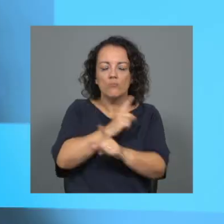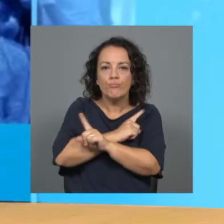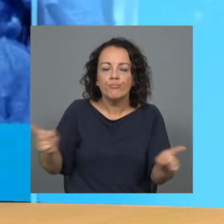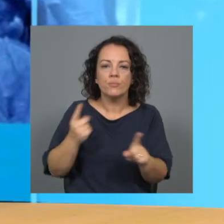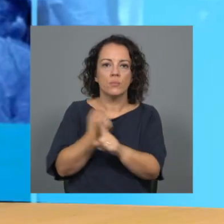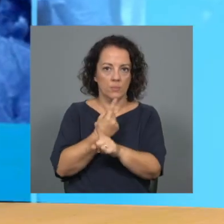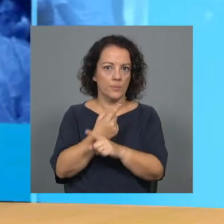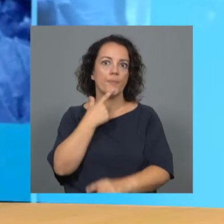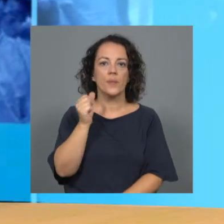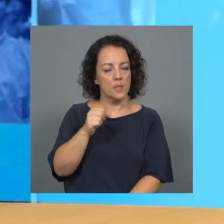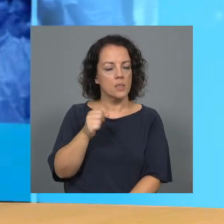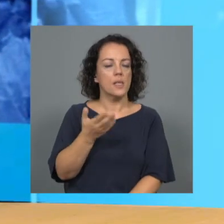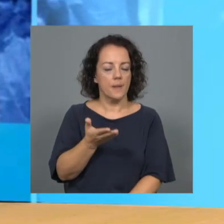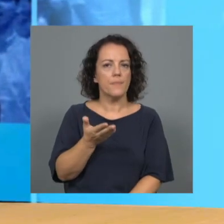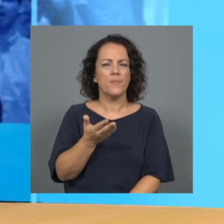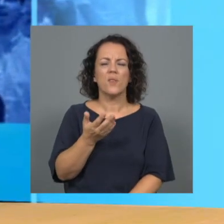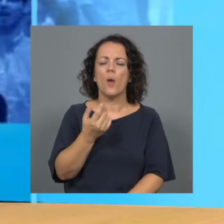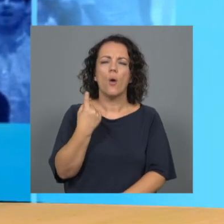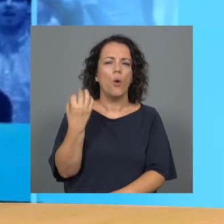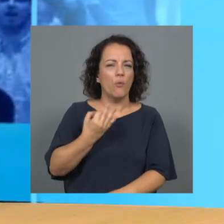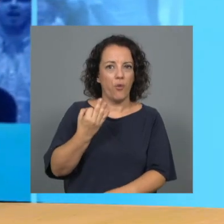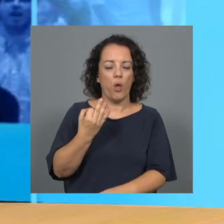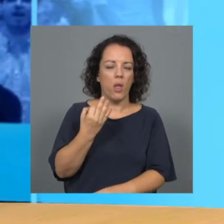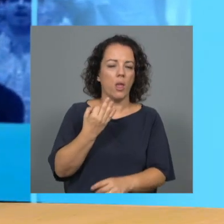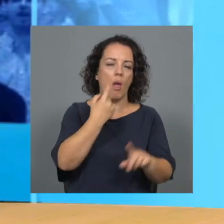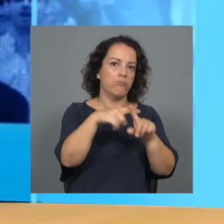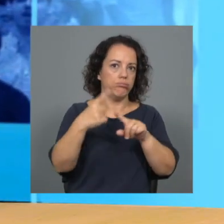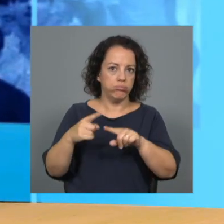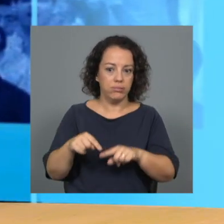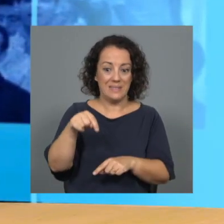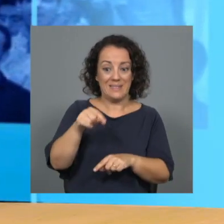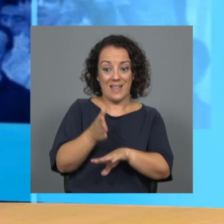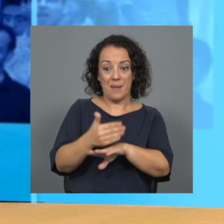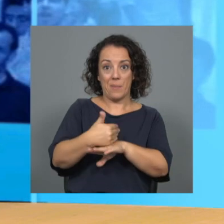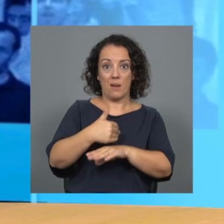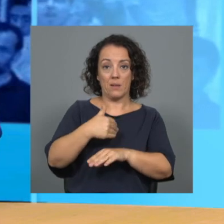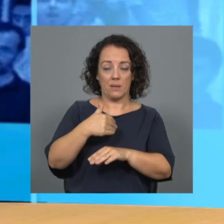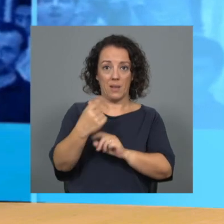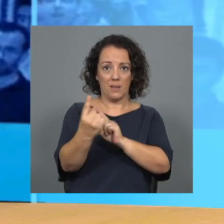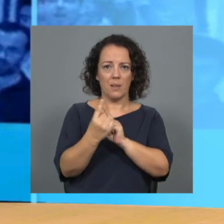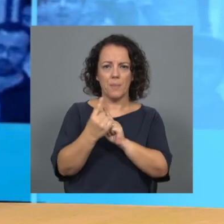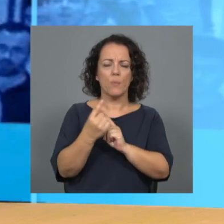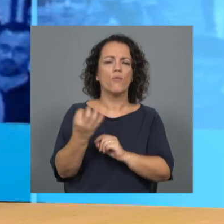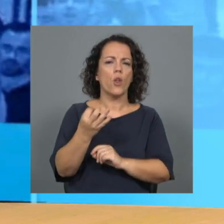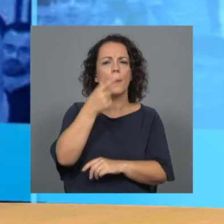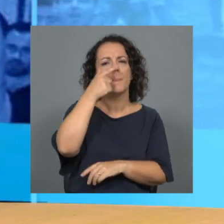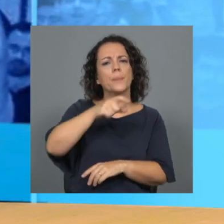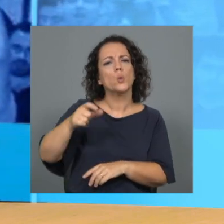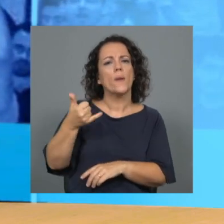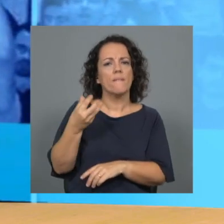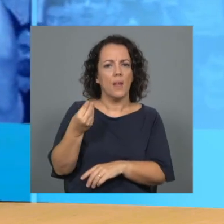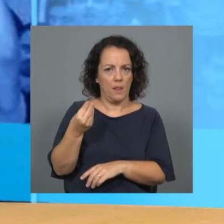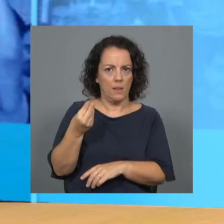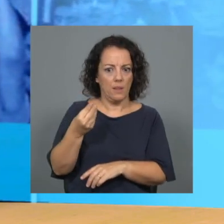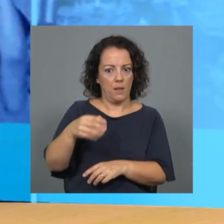Sim, apareceu-nos um pouco de tudo. Digamos assim, neste gabinete em particular, apareceu-nos mais de 20 pessoas da